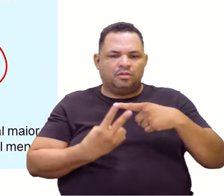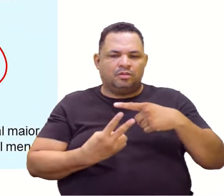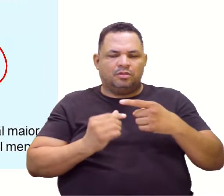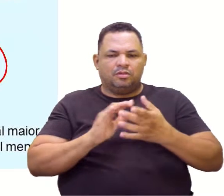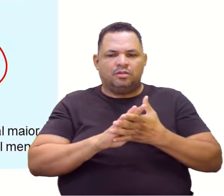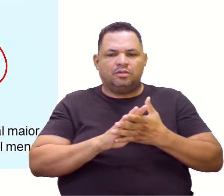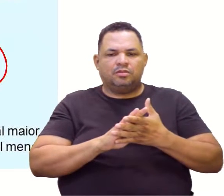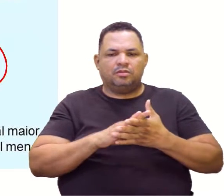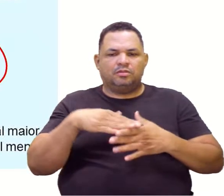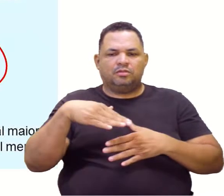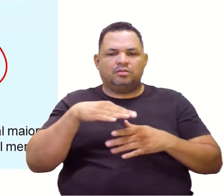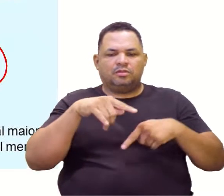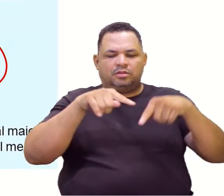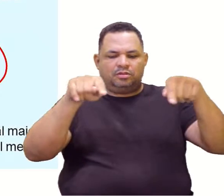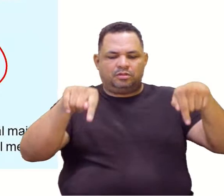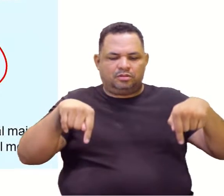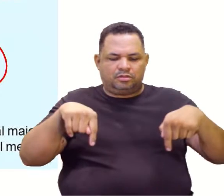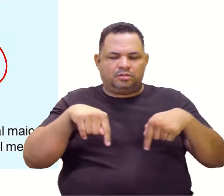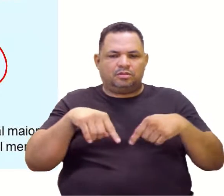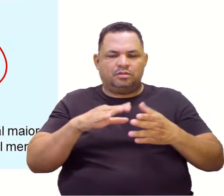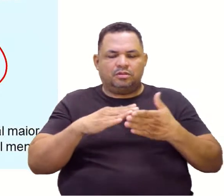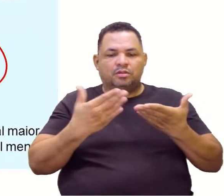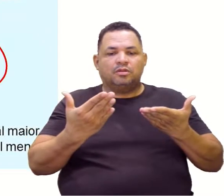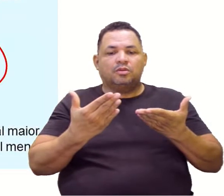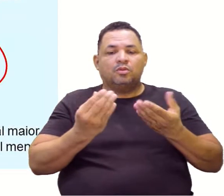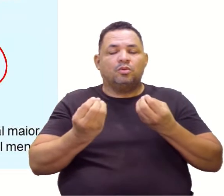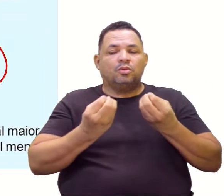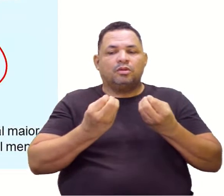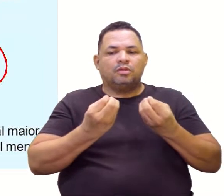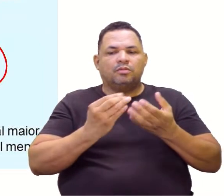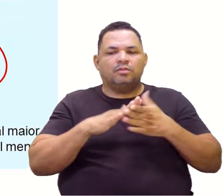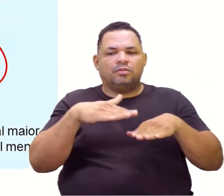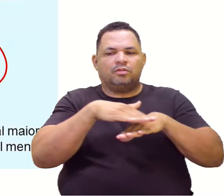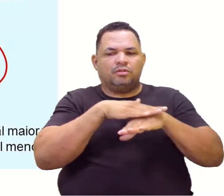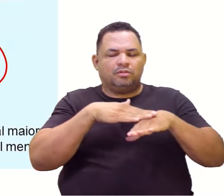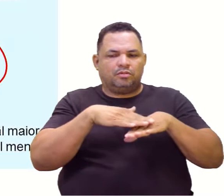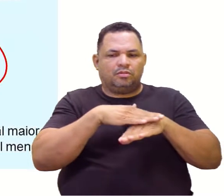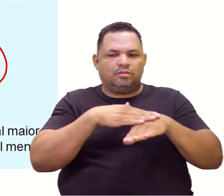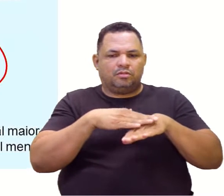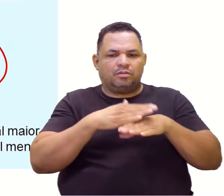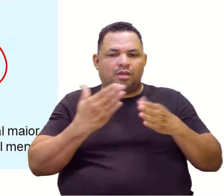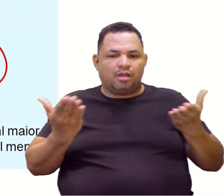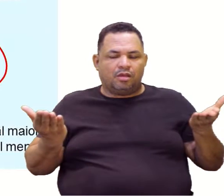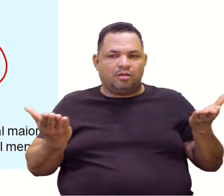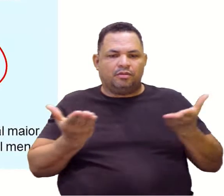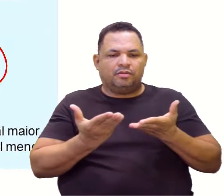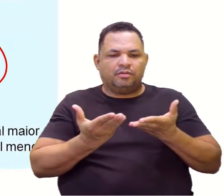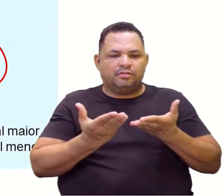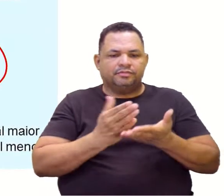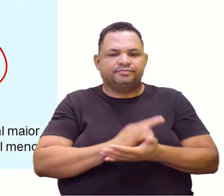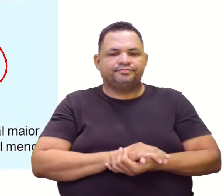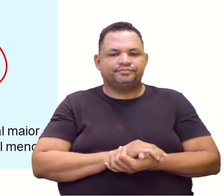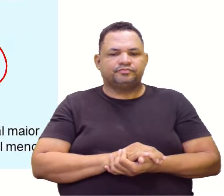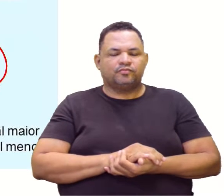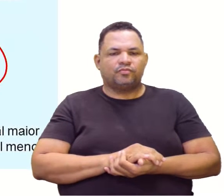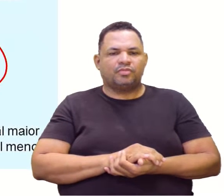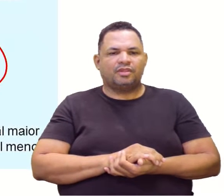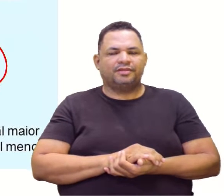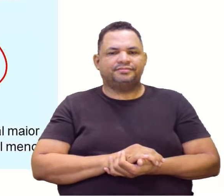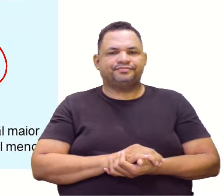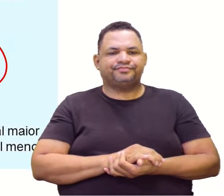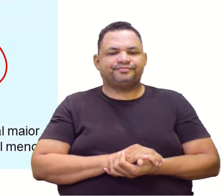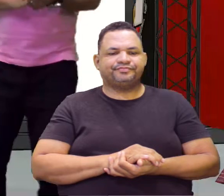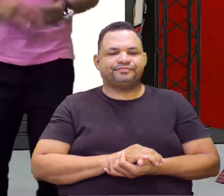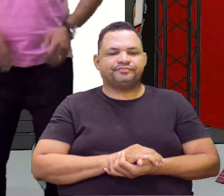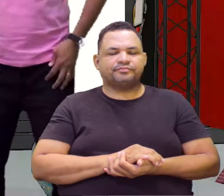2, temos a área do nosso losango. O que é bom a gente conversar aqui, ó, de cara com vocês, olho no